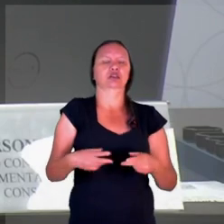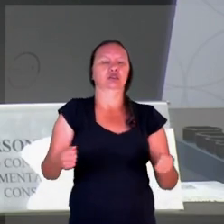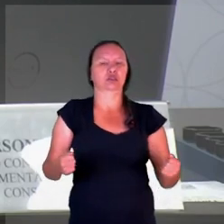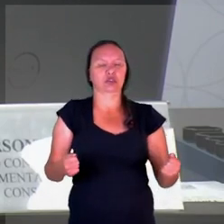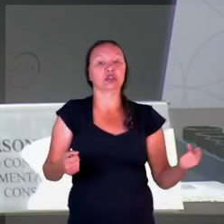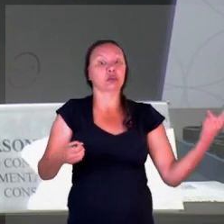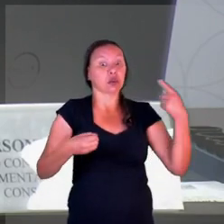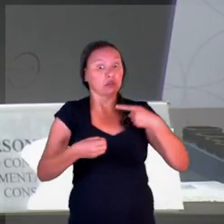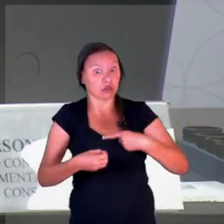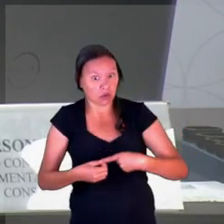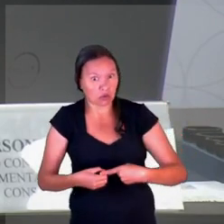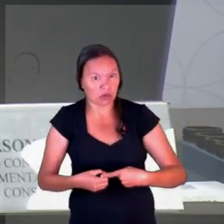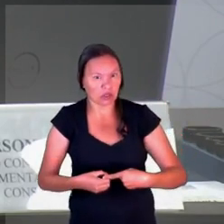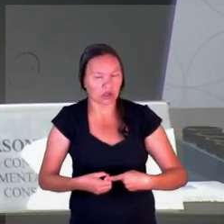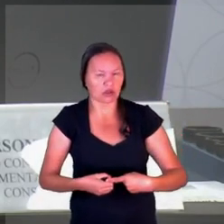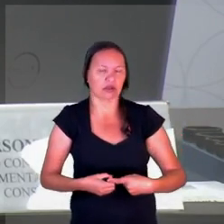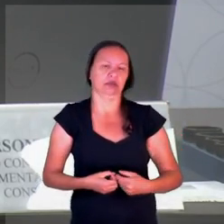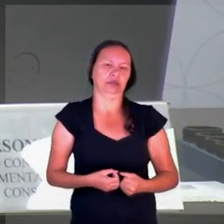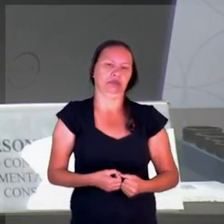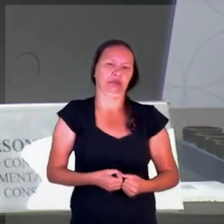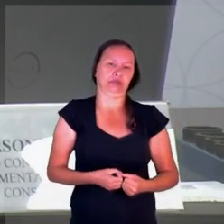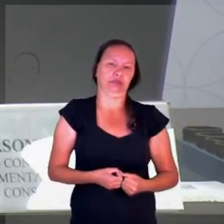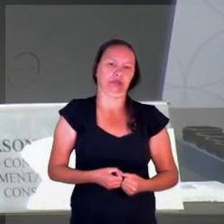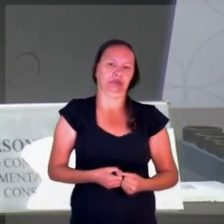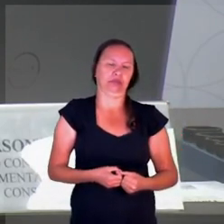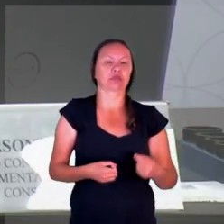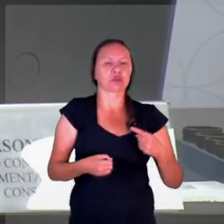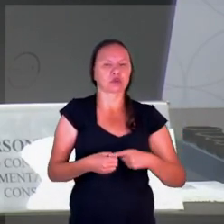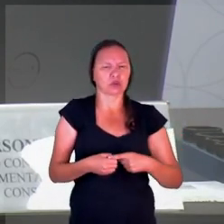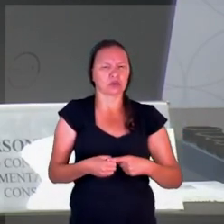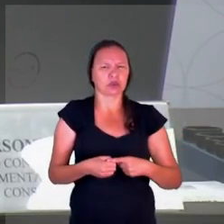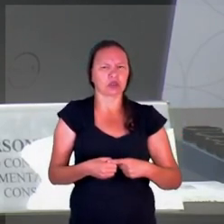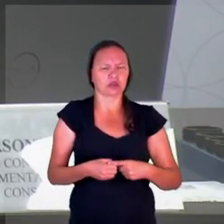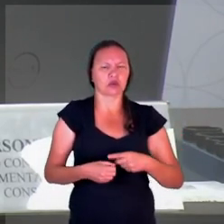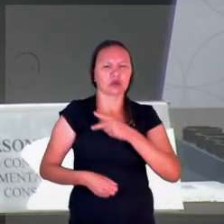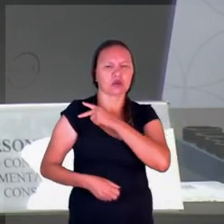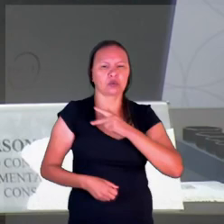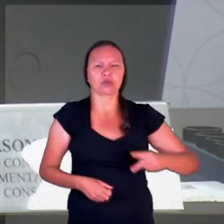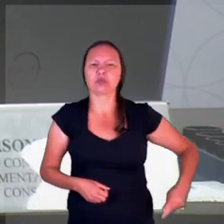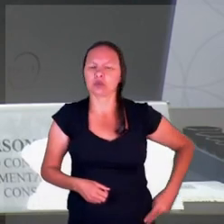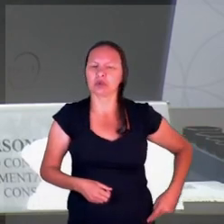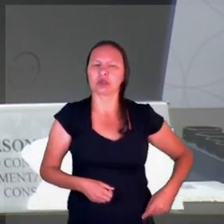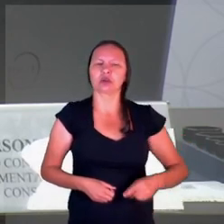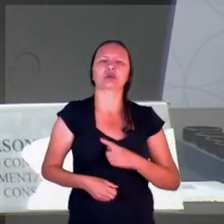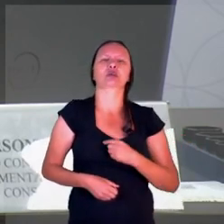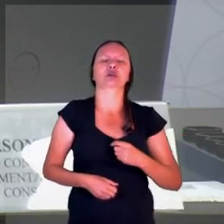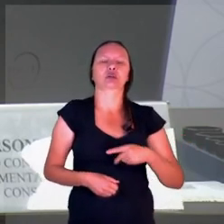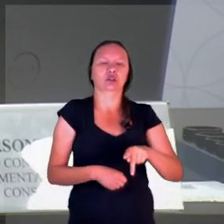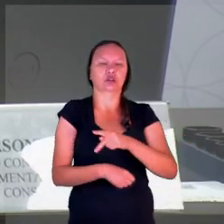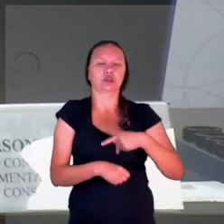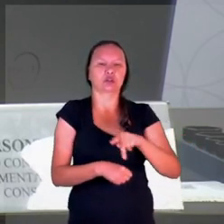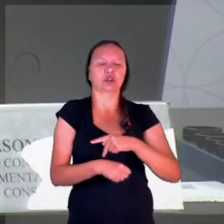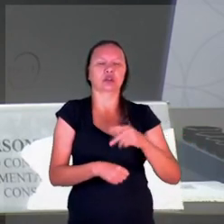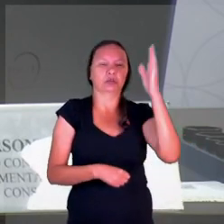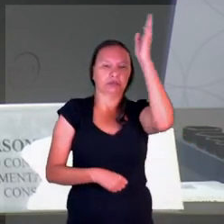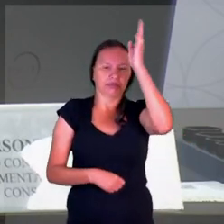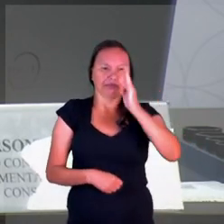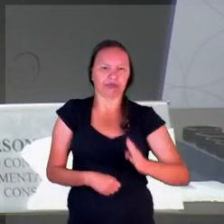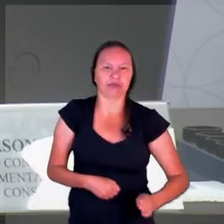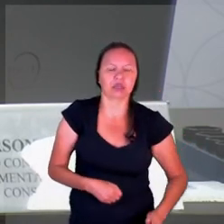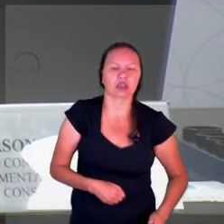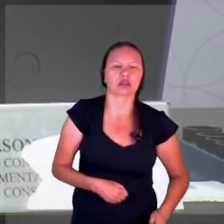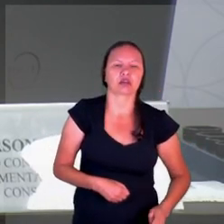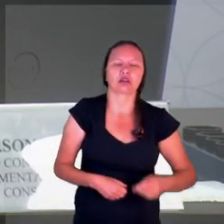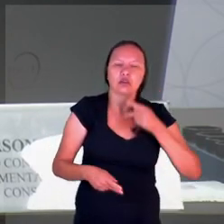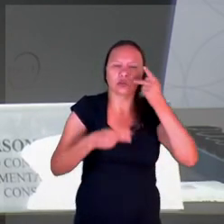retomar a ou se sua incidência sobre as políticas públicas do do estado brasileiro no no que